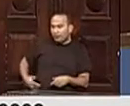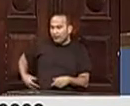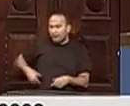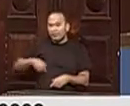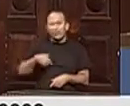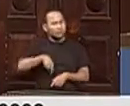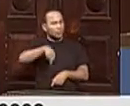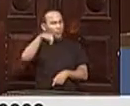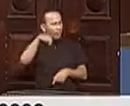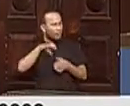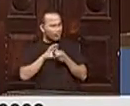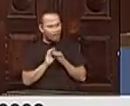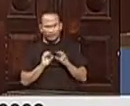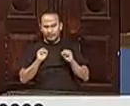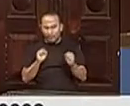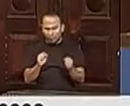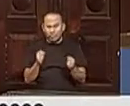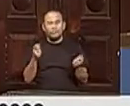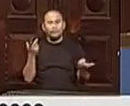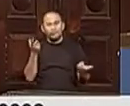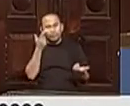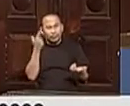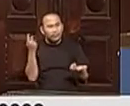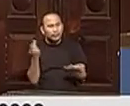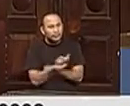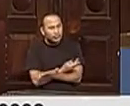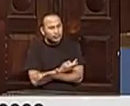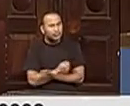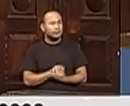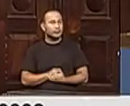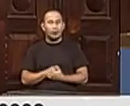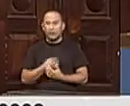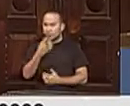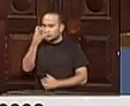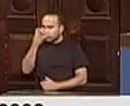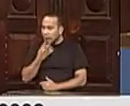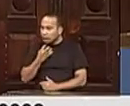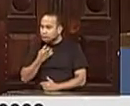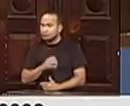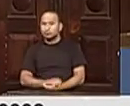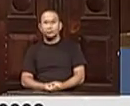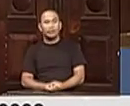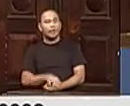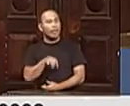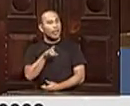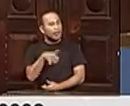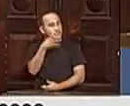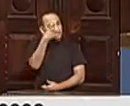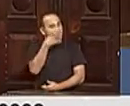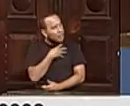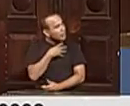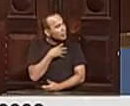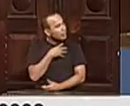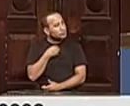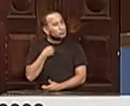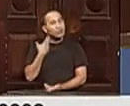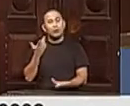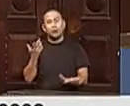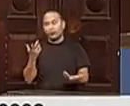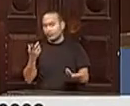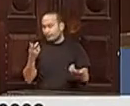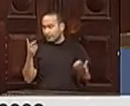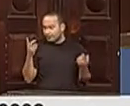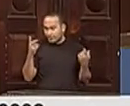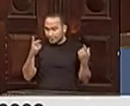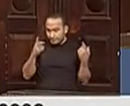e ter hegemonia. Olhem no que deu. É grave, é muito grave, sem qualquer grande